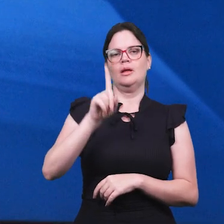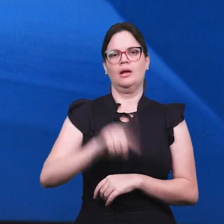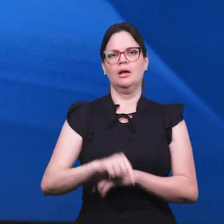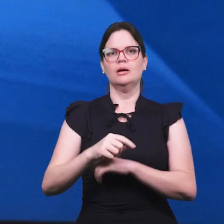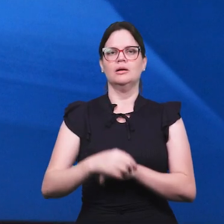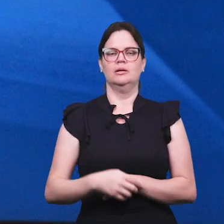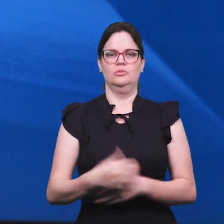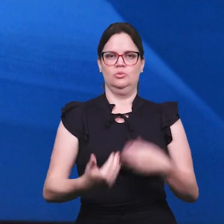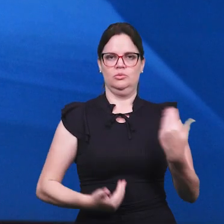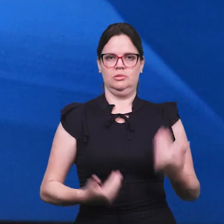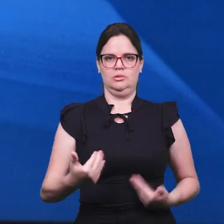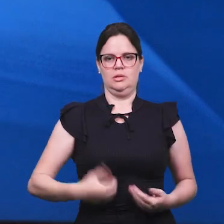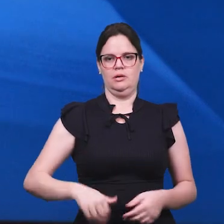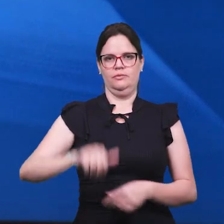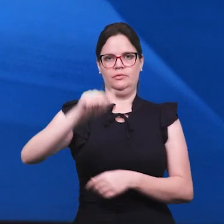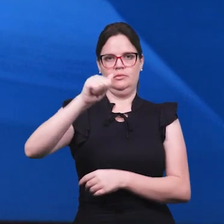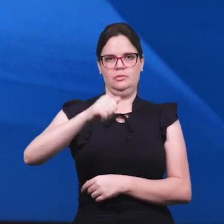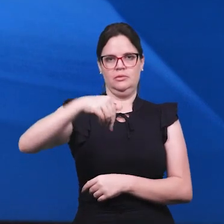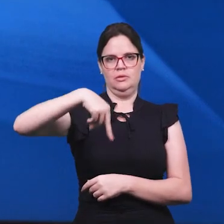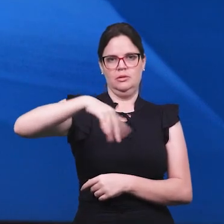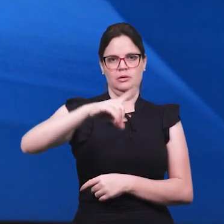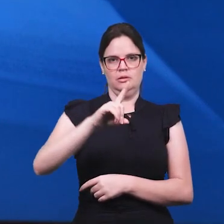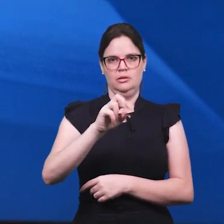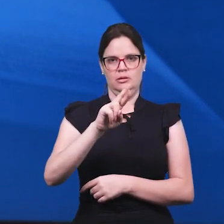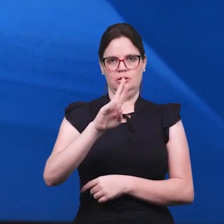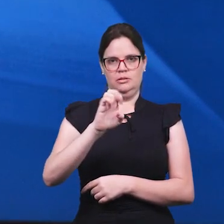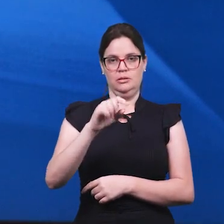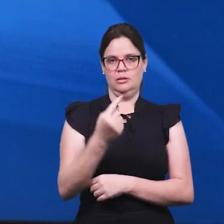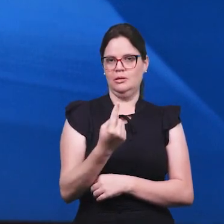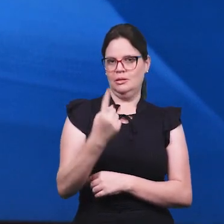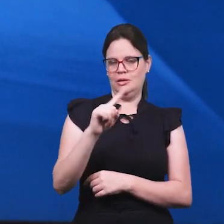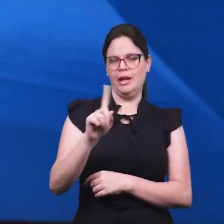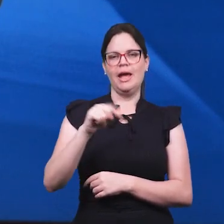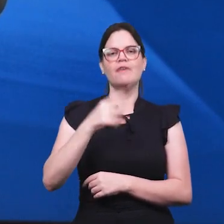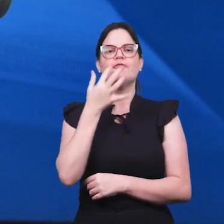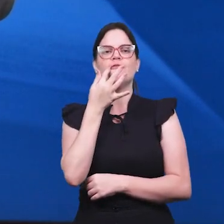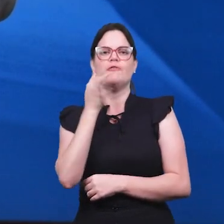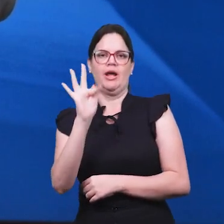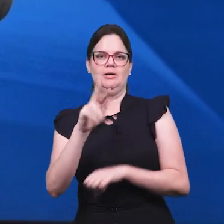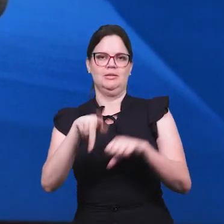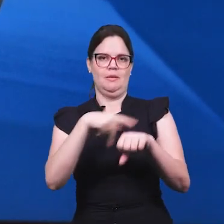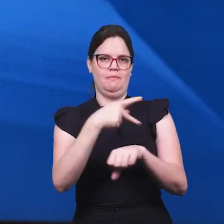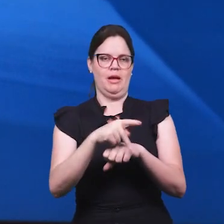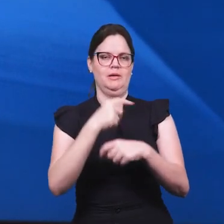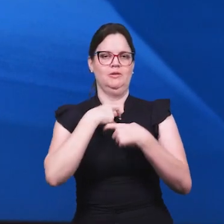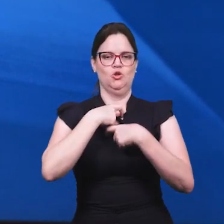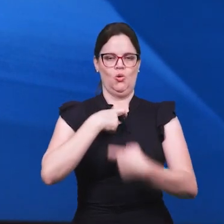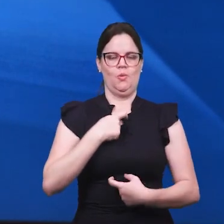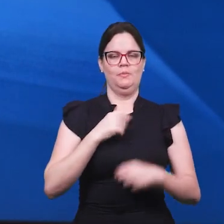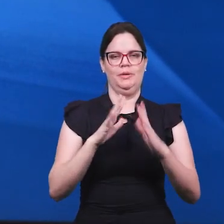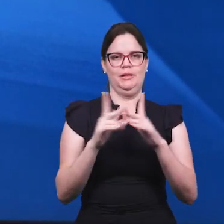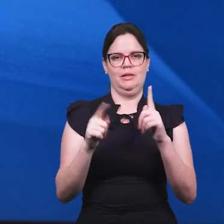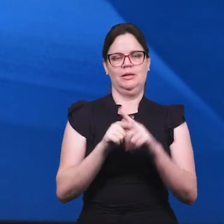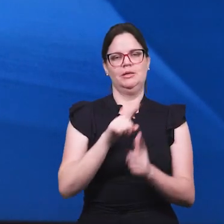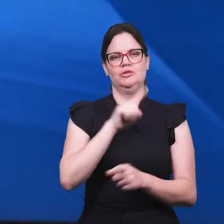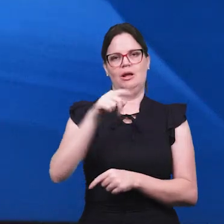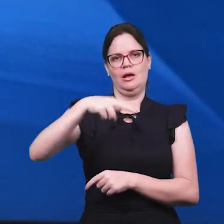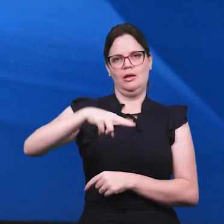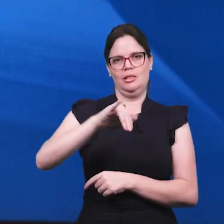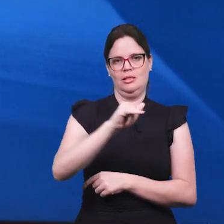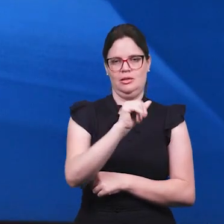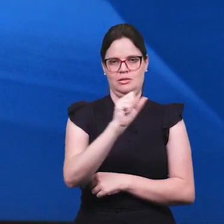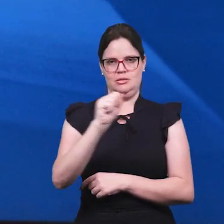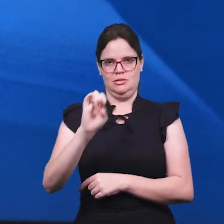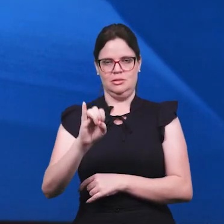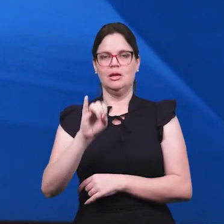quem vai nos responder é o nosso irmão André Litutuma. Ele é obreiro da nossa igreja lá em